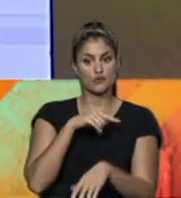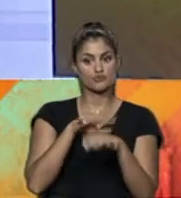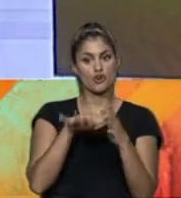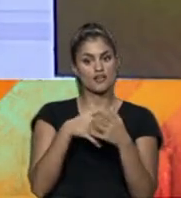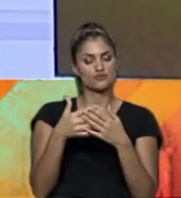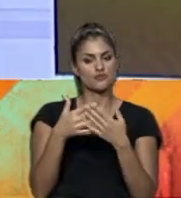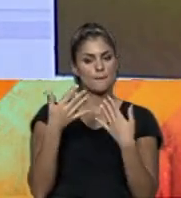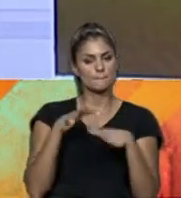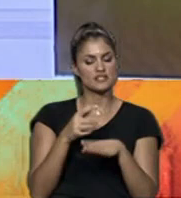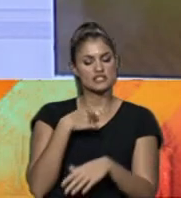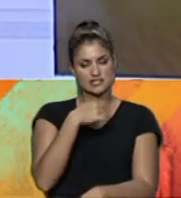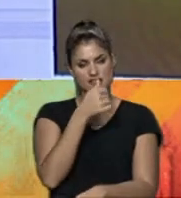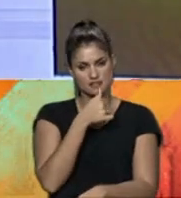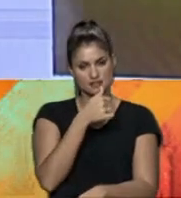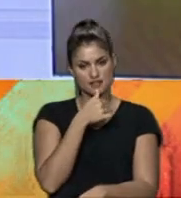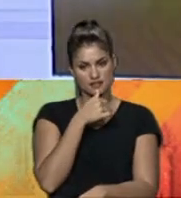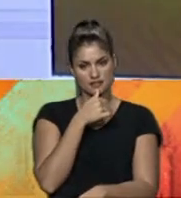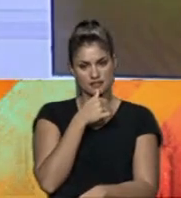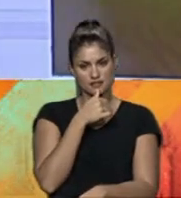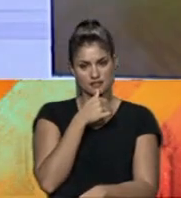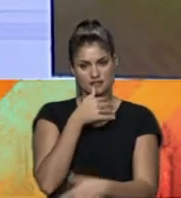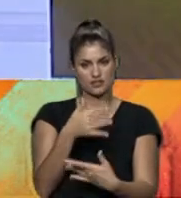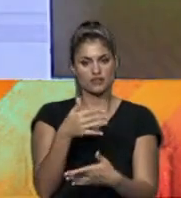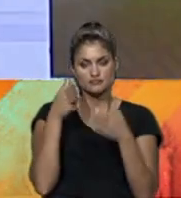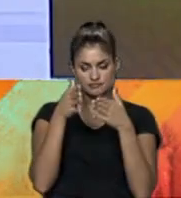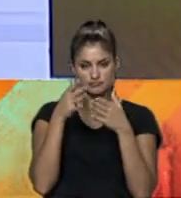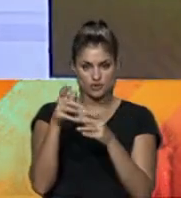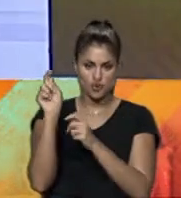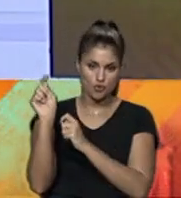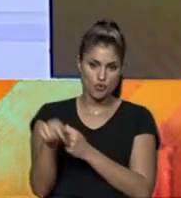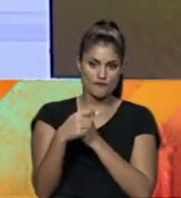Mas decidi que vou me dedicar ao golfe.